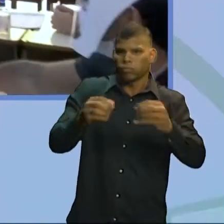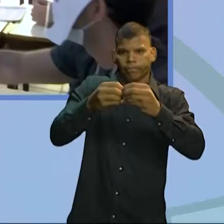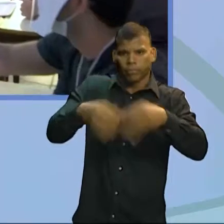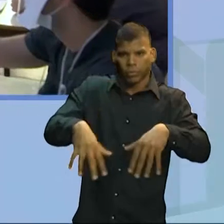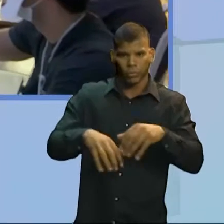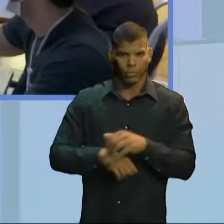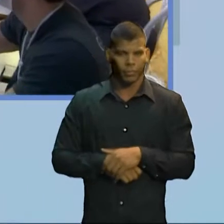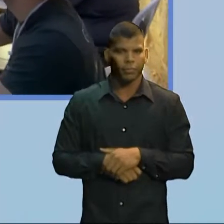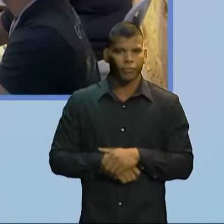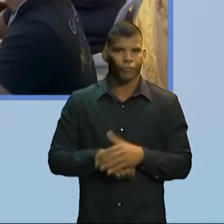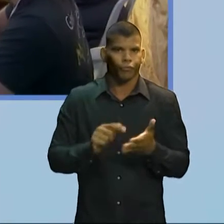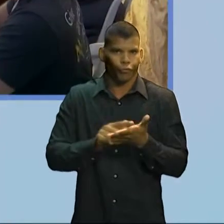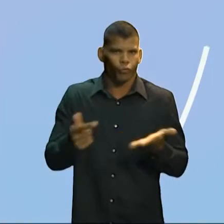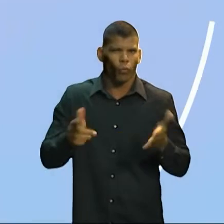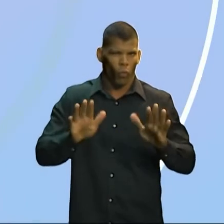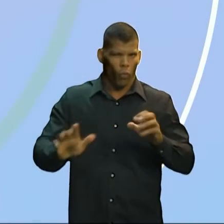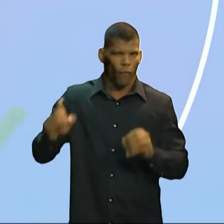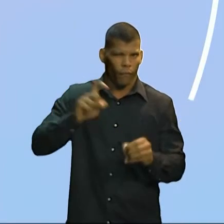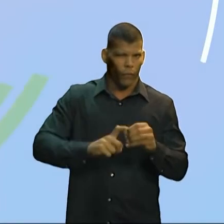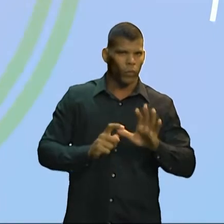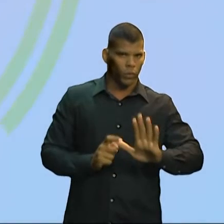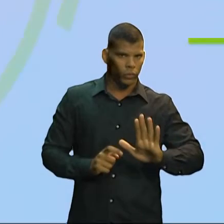O Jornal Assembleia volta já.